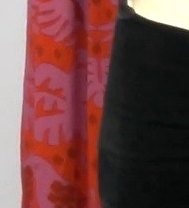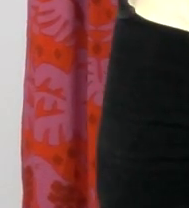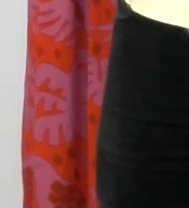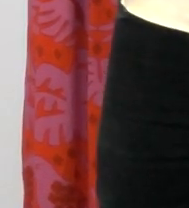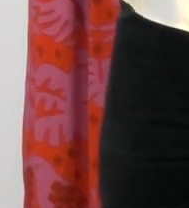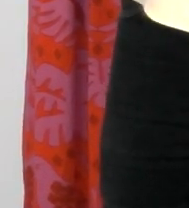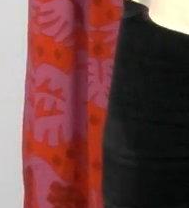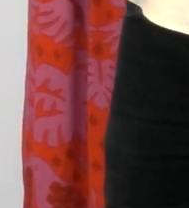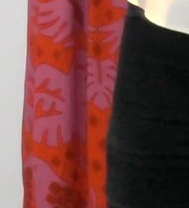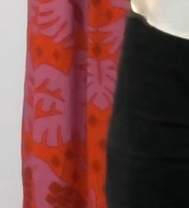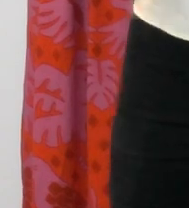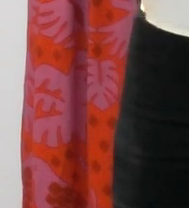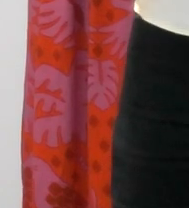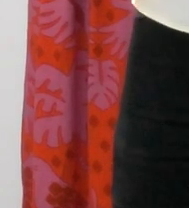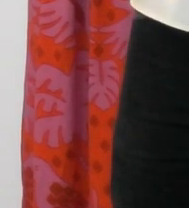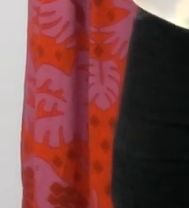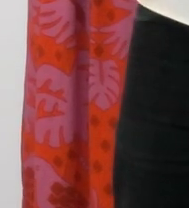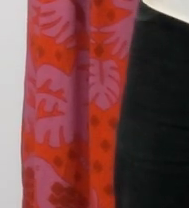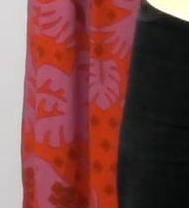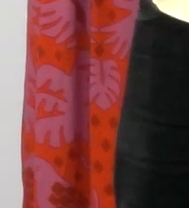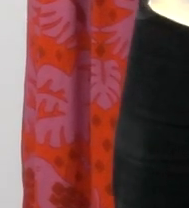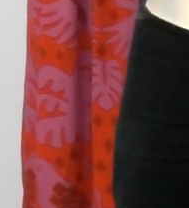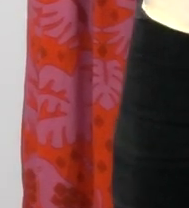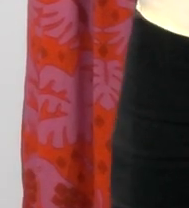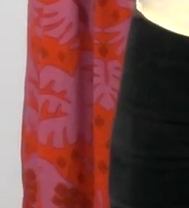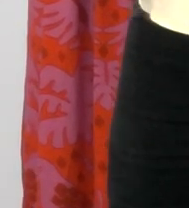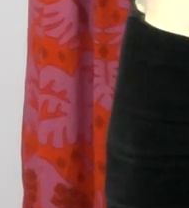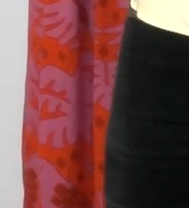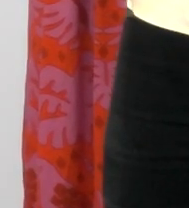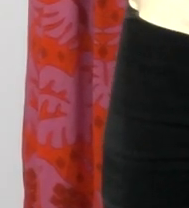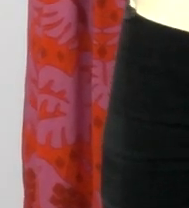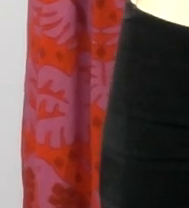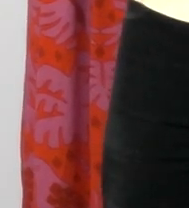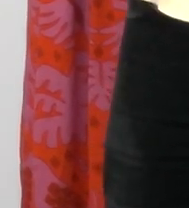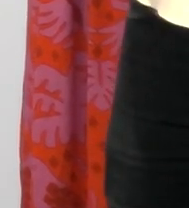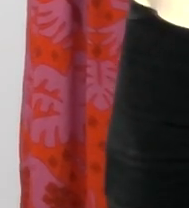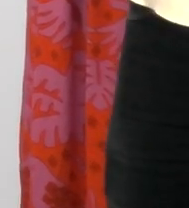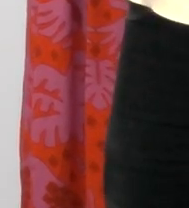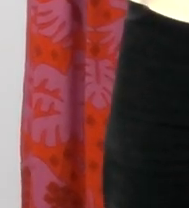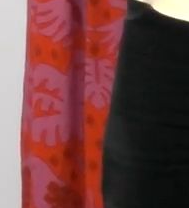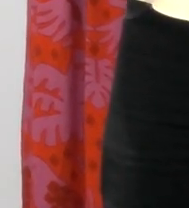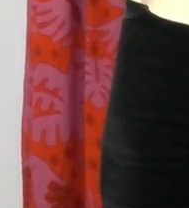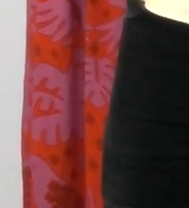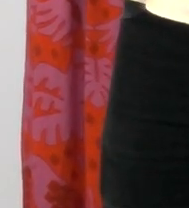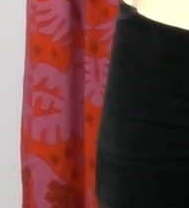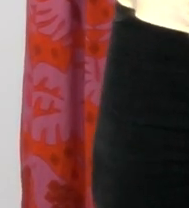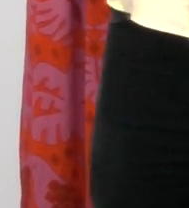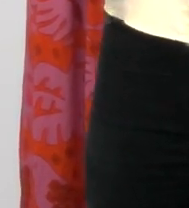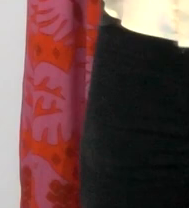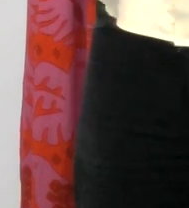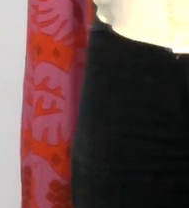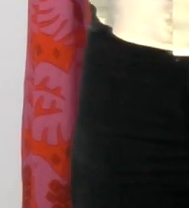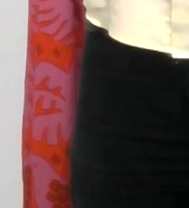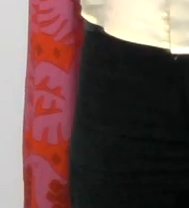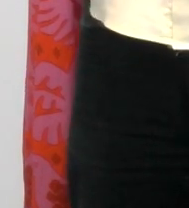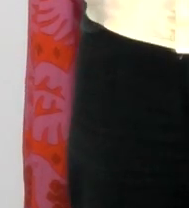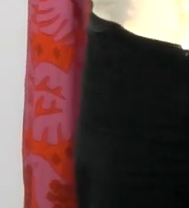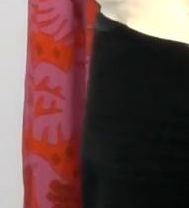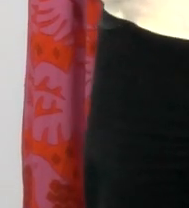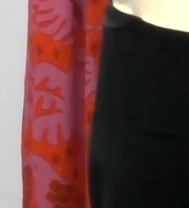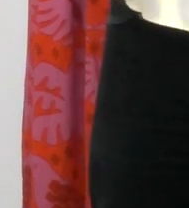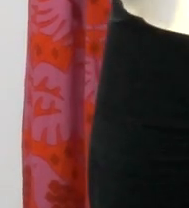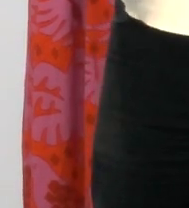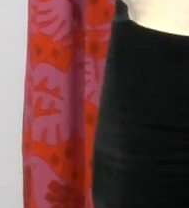autonomia sem Independência É só vocês procurarem aí pela internet crianças que tiveram até os 7 anos o tratamento